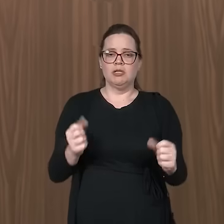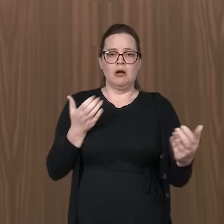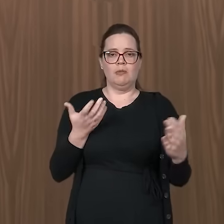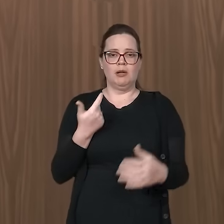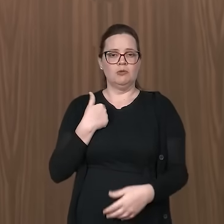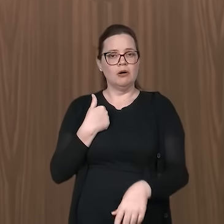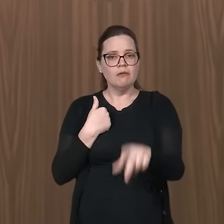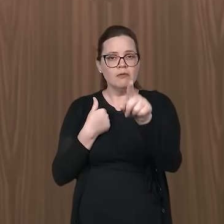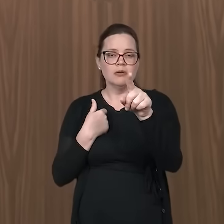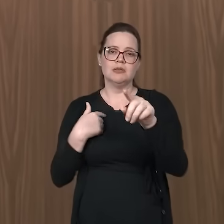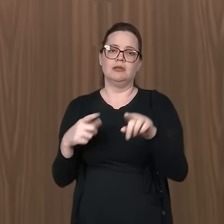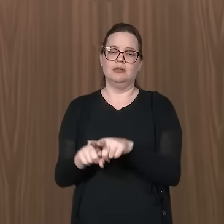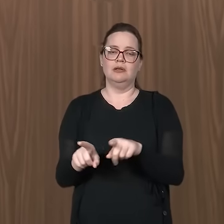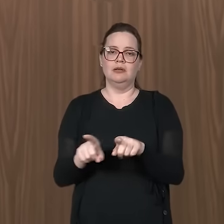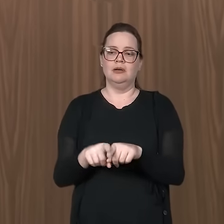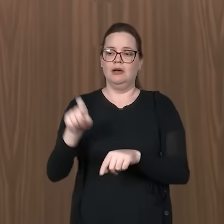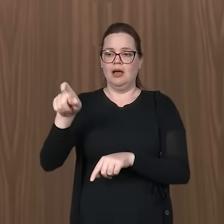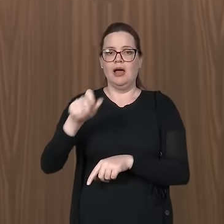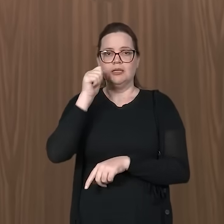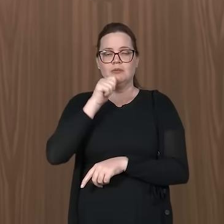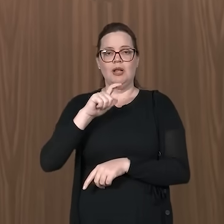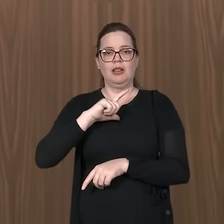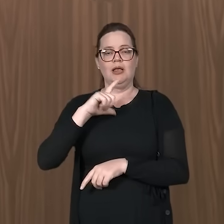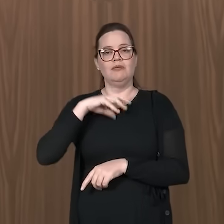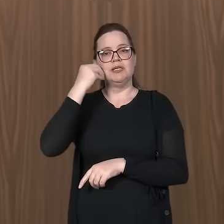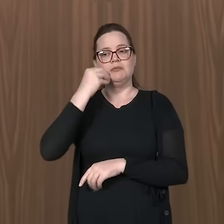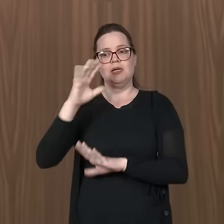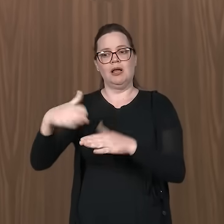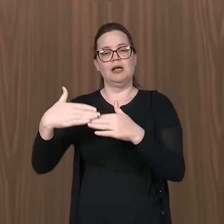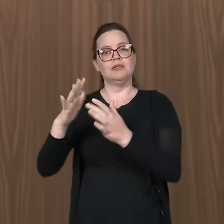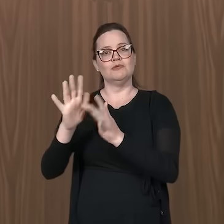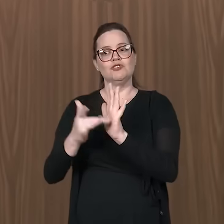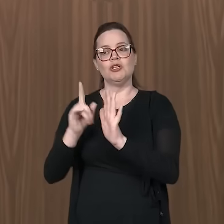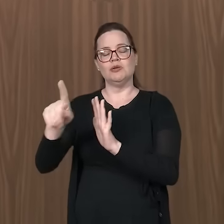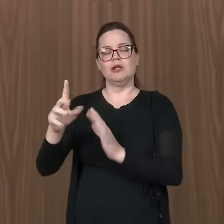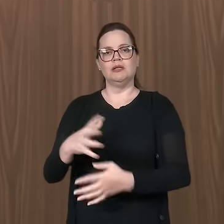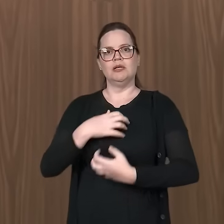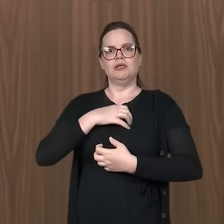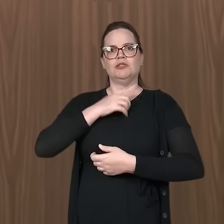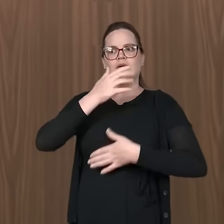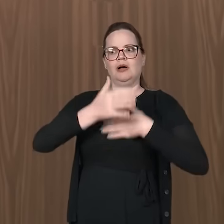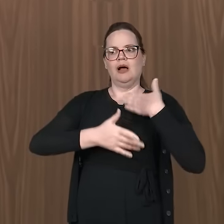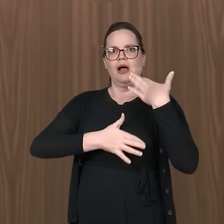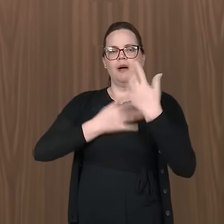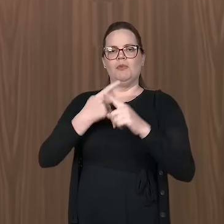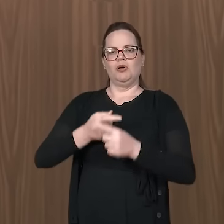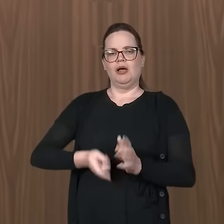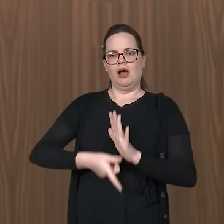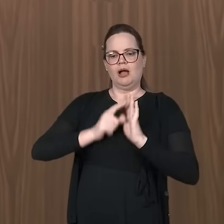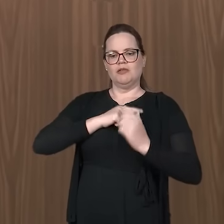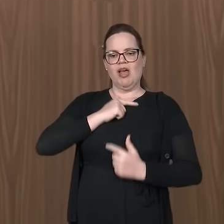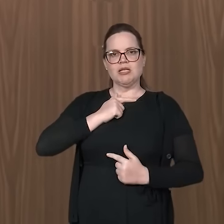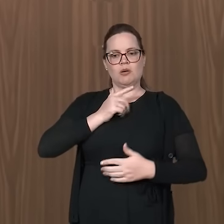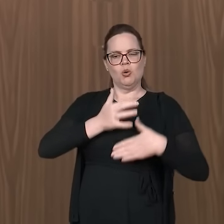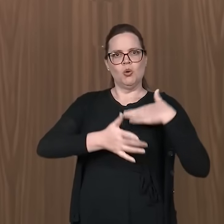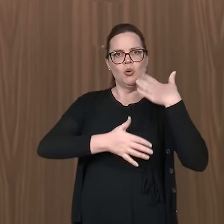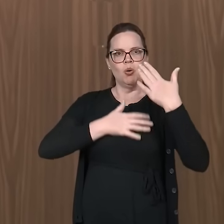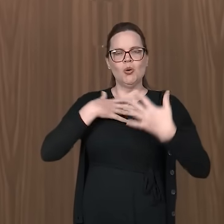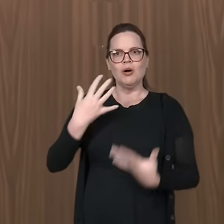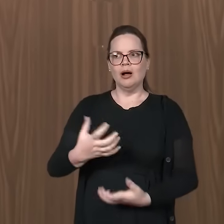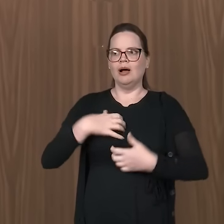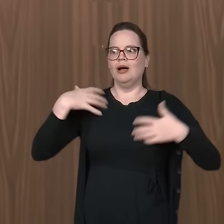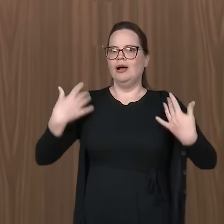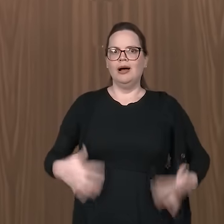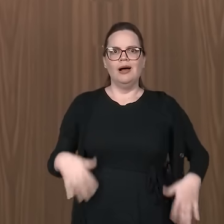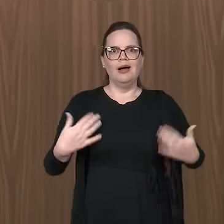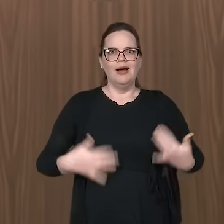você, neste encontro que ela teve com o Senhor, quando a revelação encheu o coração dela, que estava vazio, ela correu para